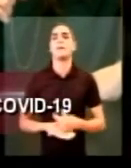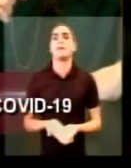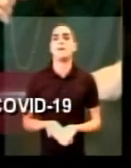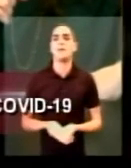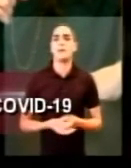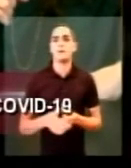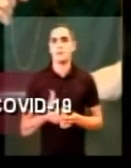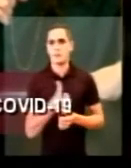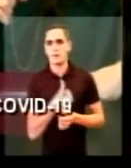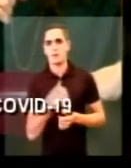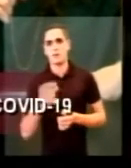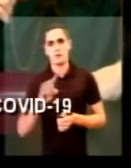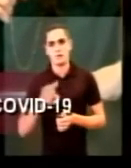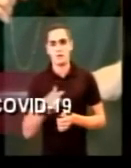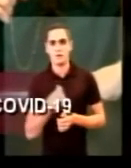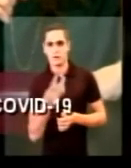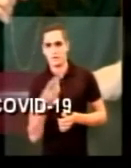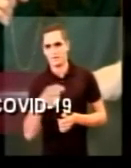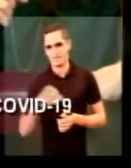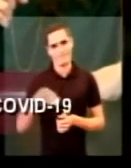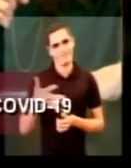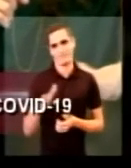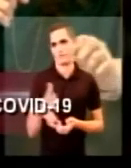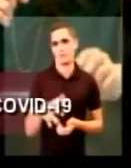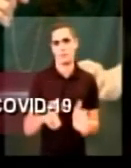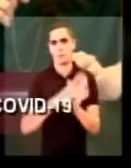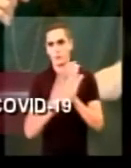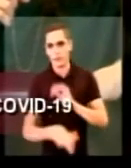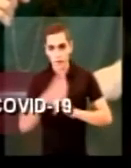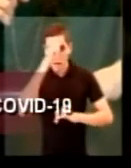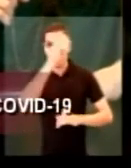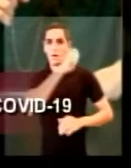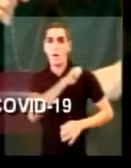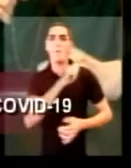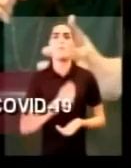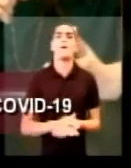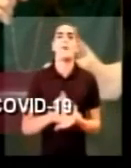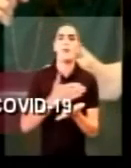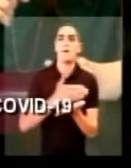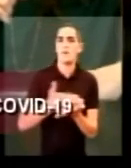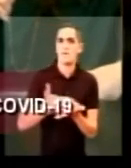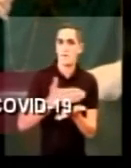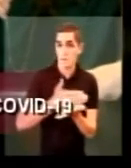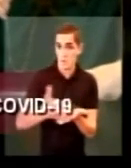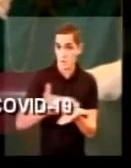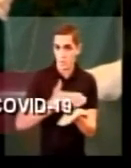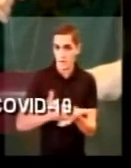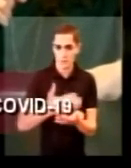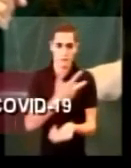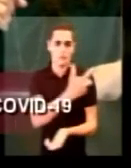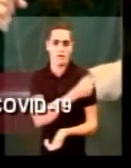O planejamento inicial desses grupos é começar pelos idosos mais velhos, ou